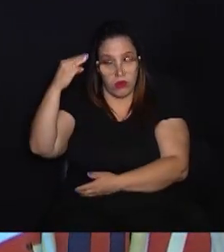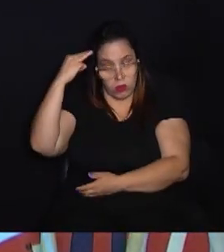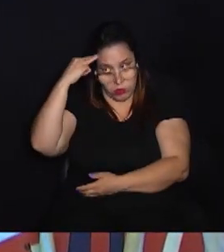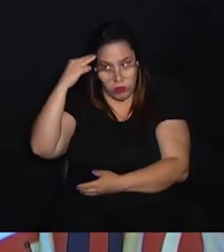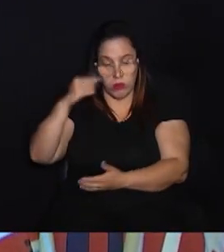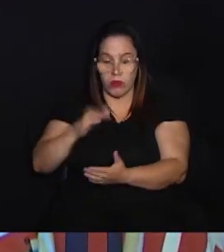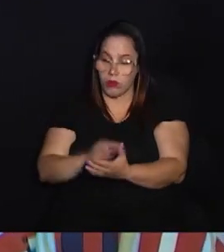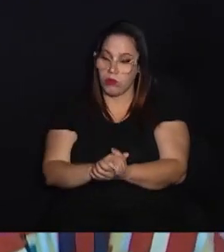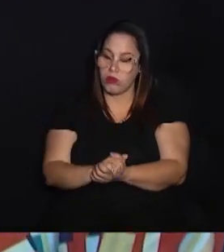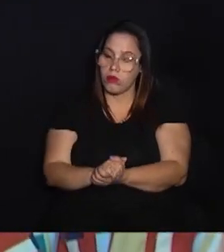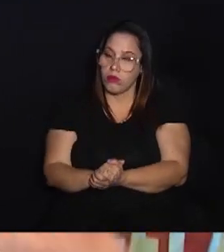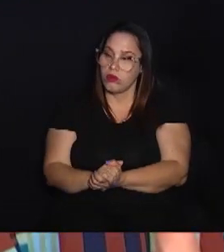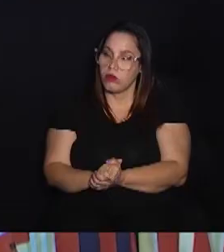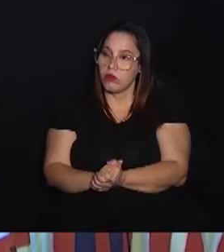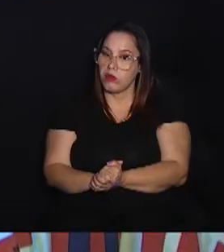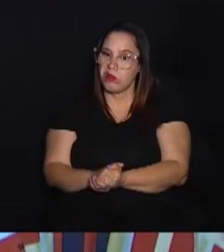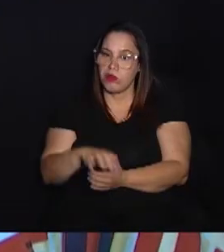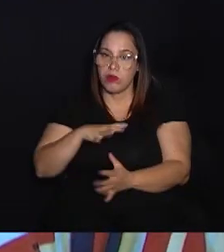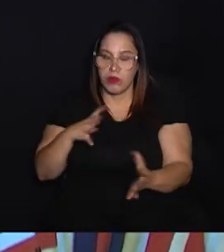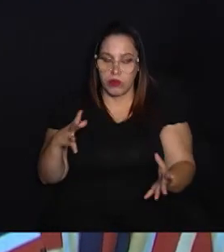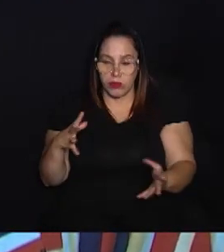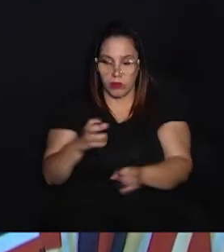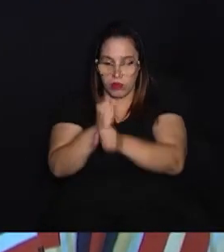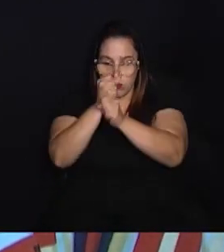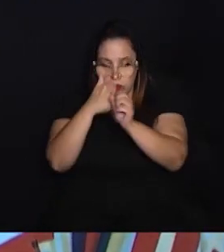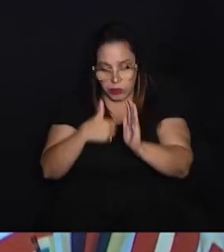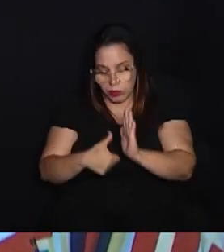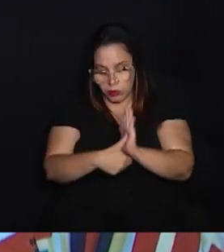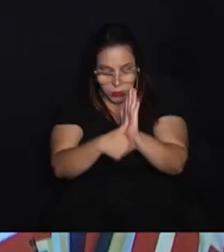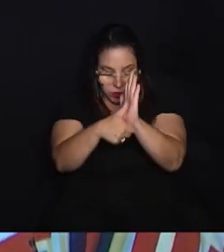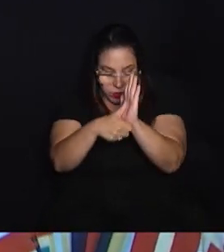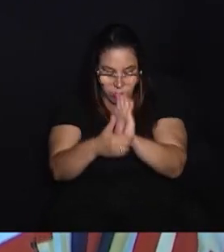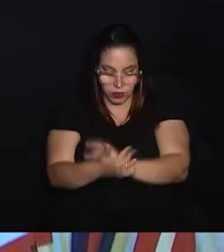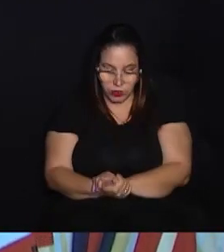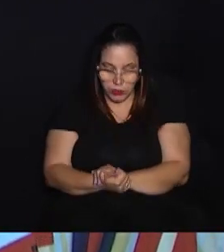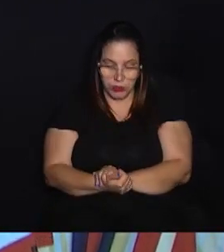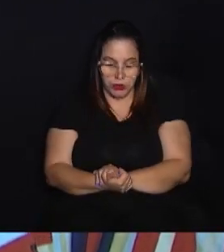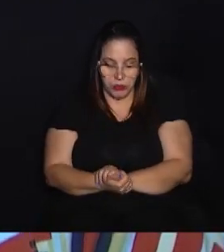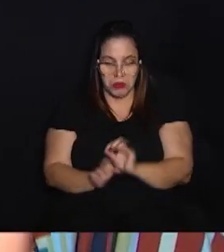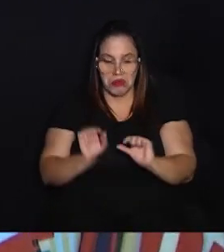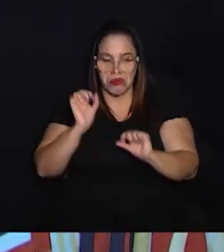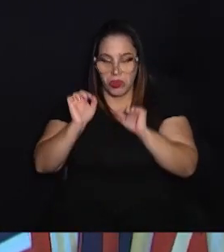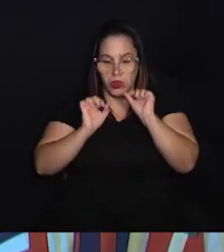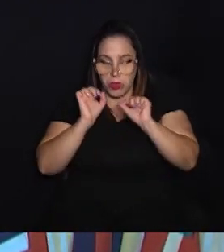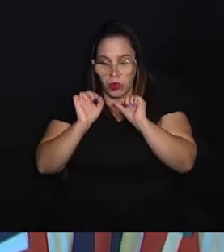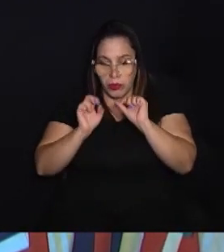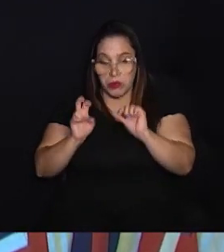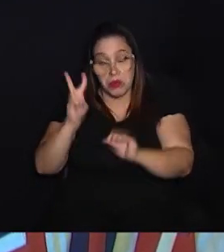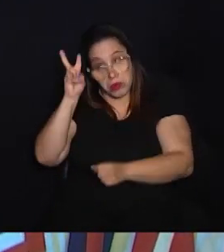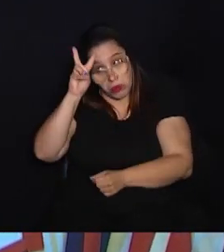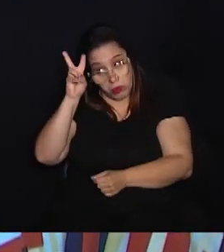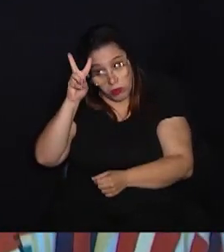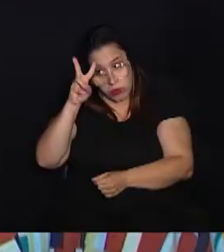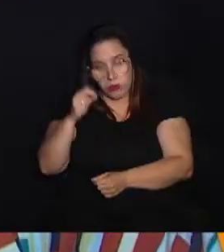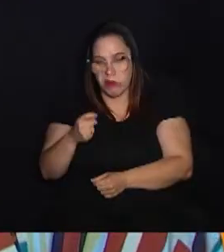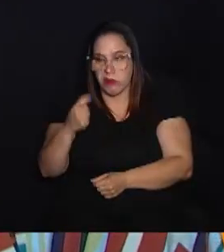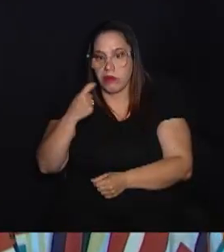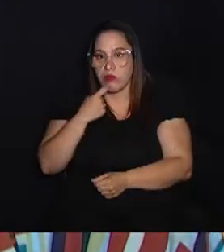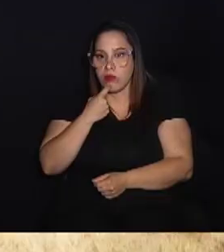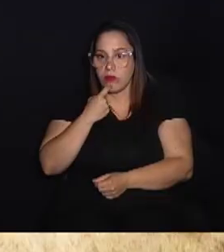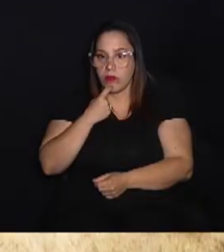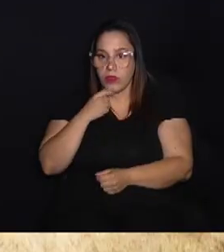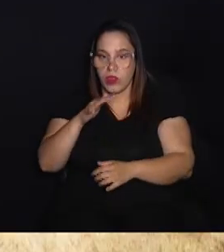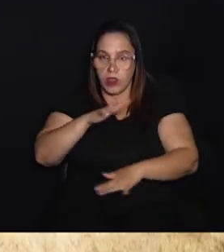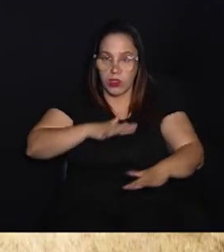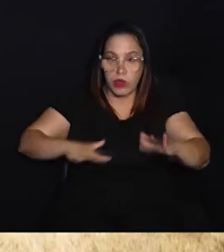que reunisse uma documentação sobre a história da cidade de Campinas e